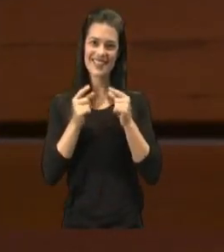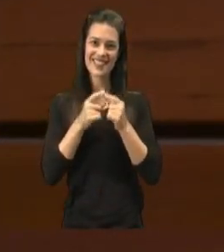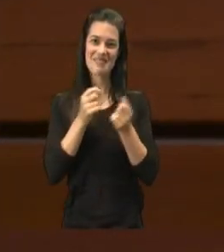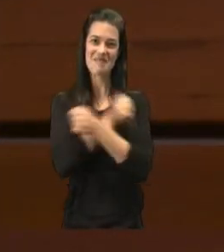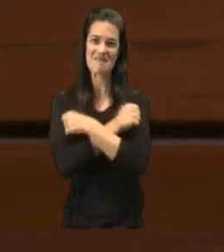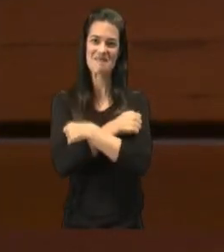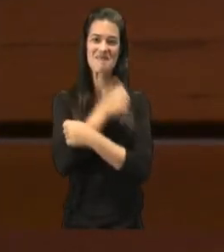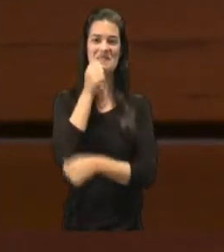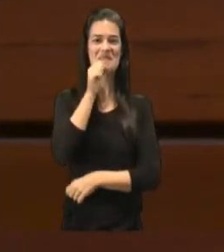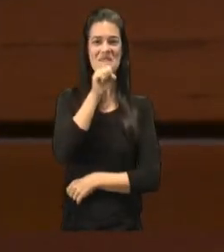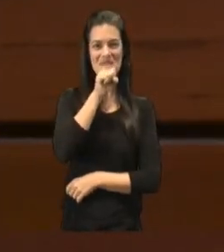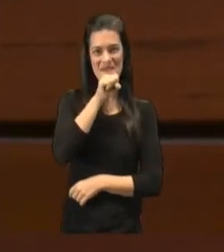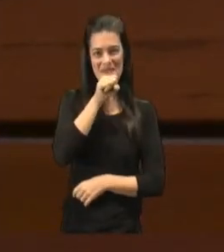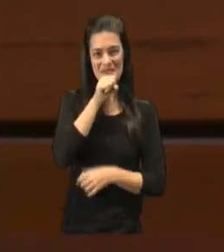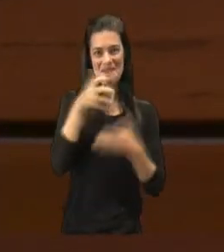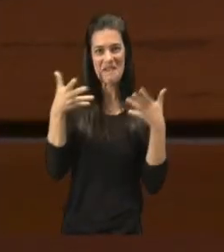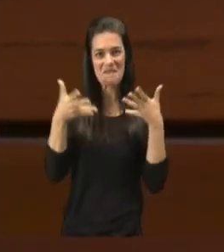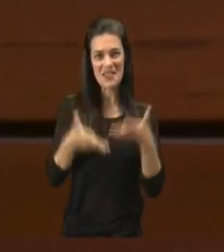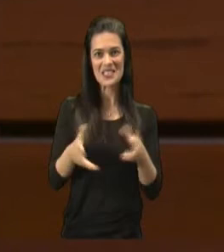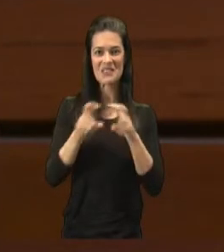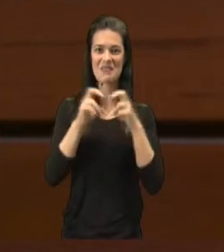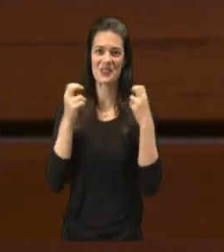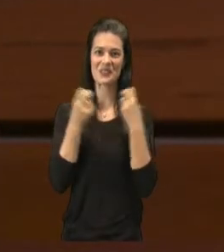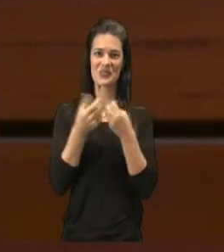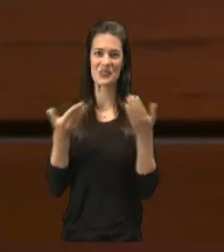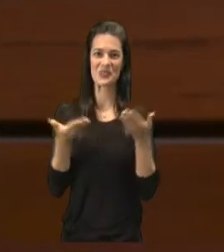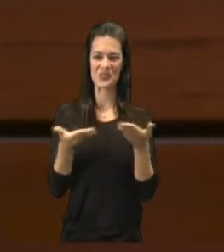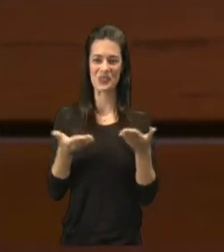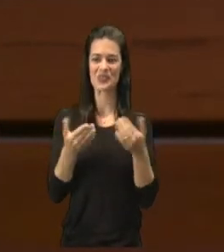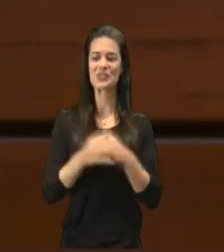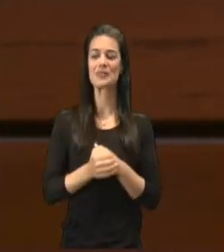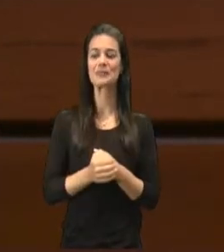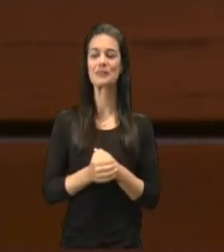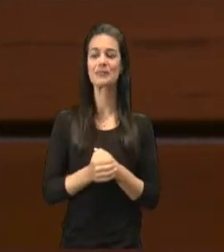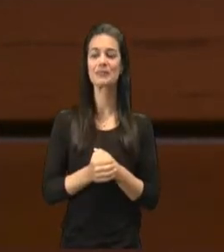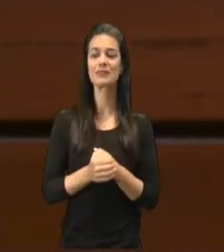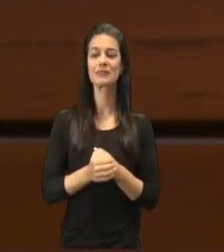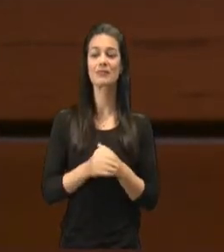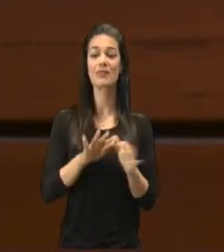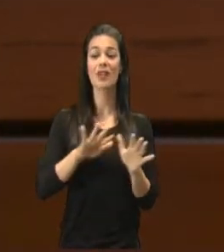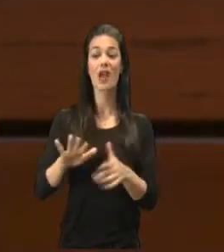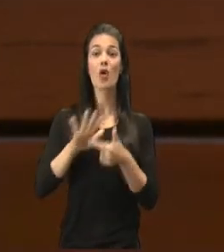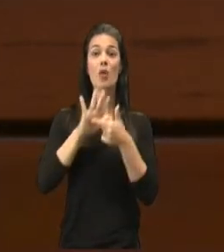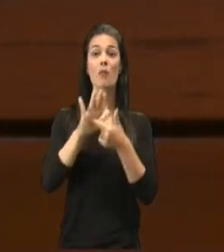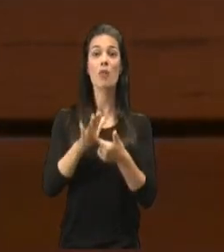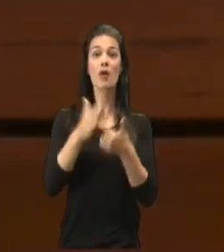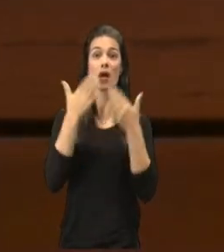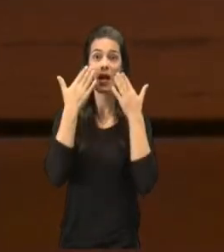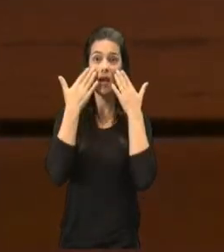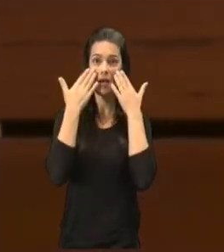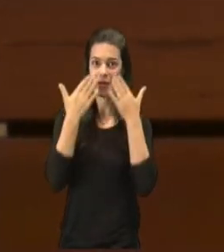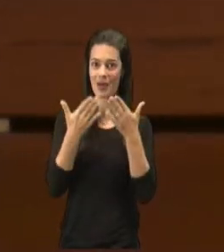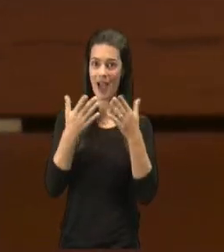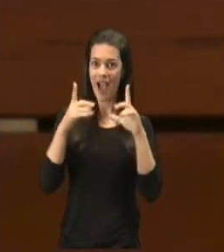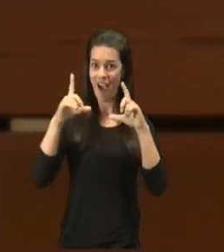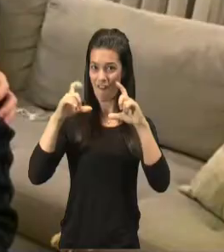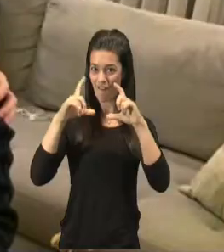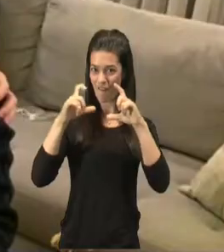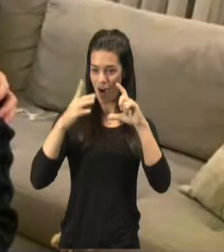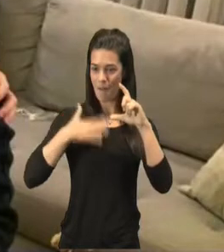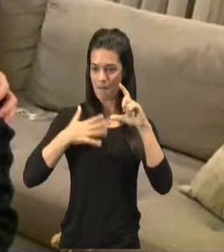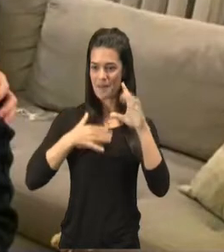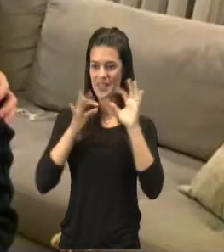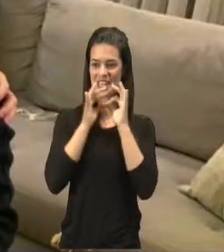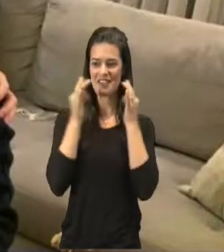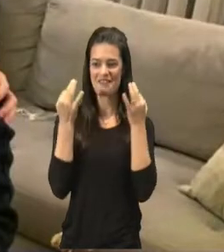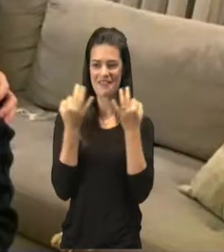que participam nesta manhã. A nossa gratidão a Deus. Eu quero apresentar aqui uma fotografia da minha família. Nós